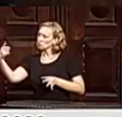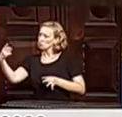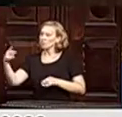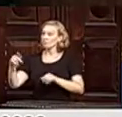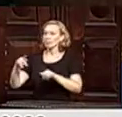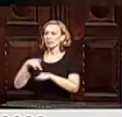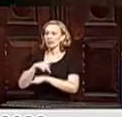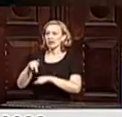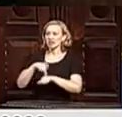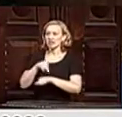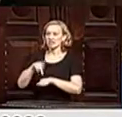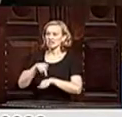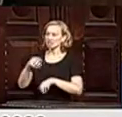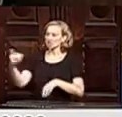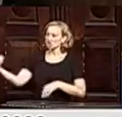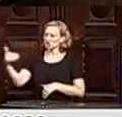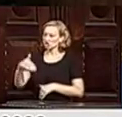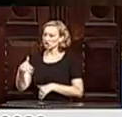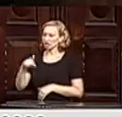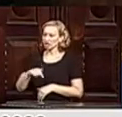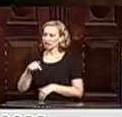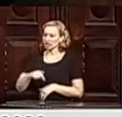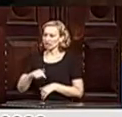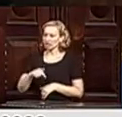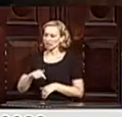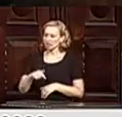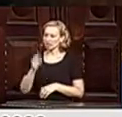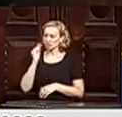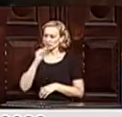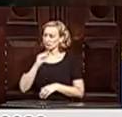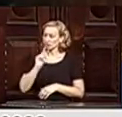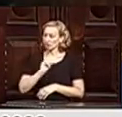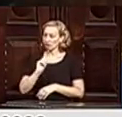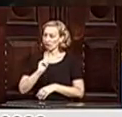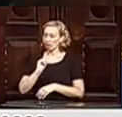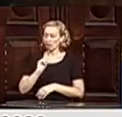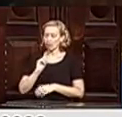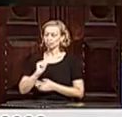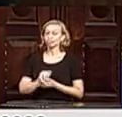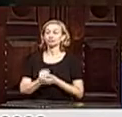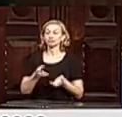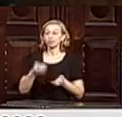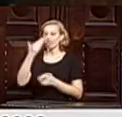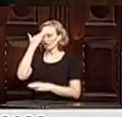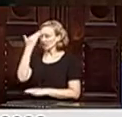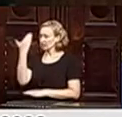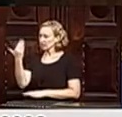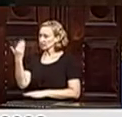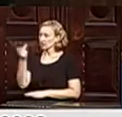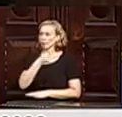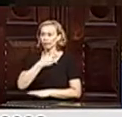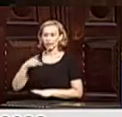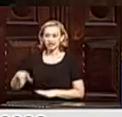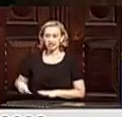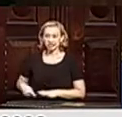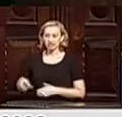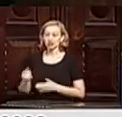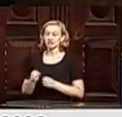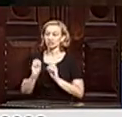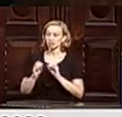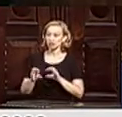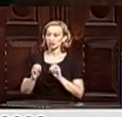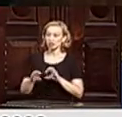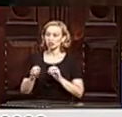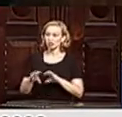aqueles que fizeram doutorado. Eu tenho aqui a oportunidade, inclusive, de agradecer ao presidente da Comissão de Educação, o deputado